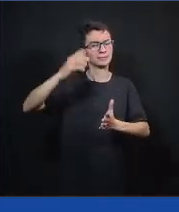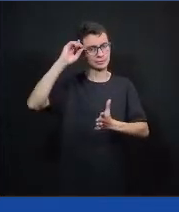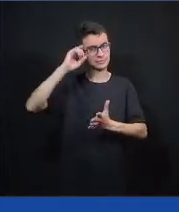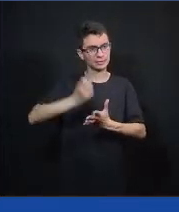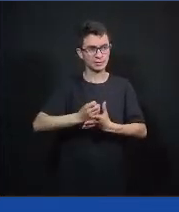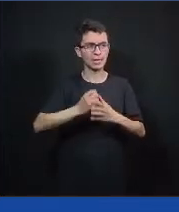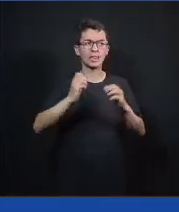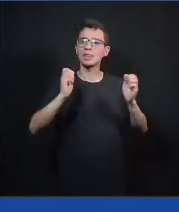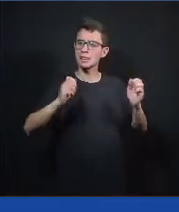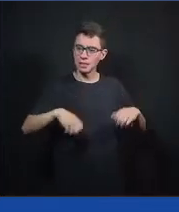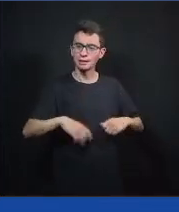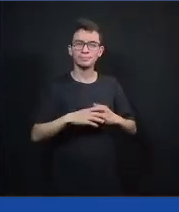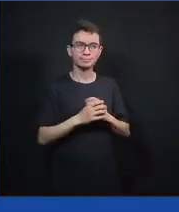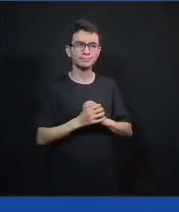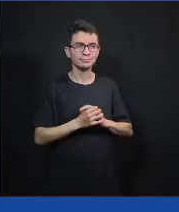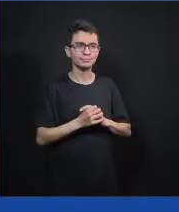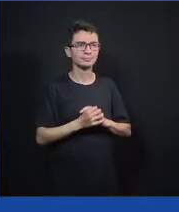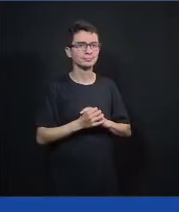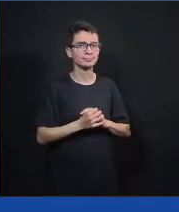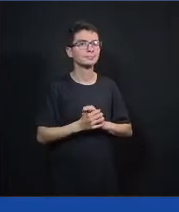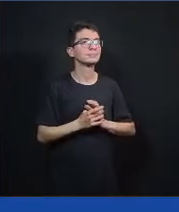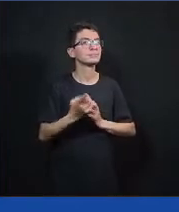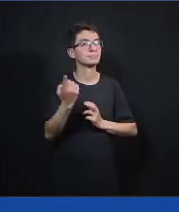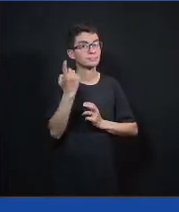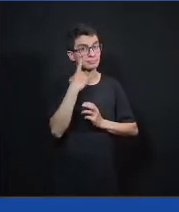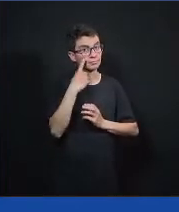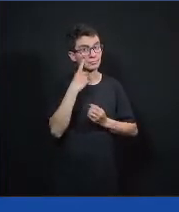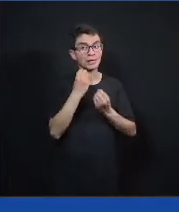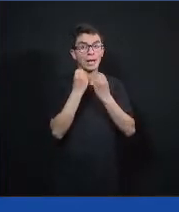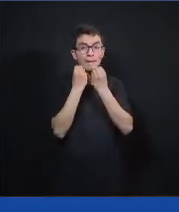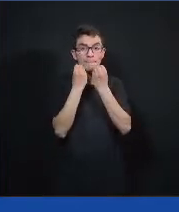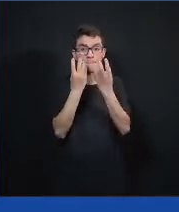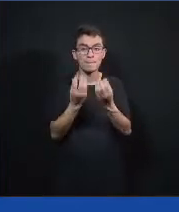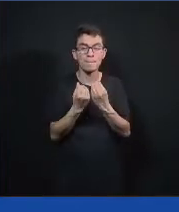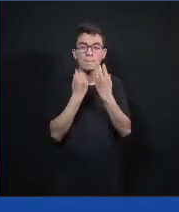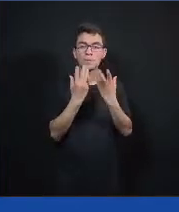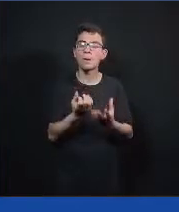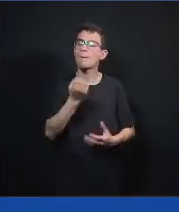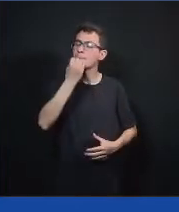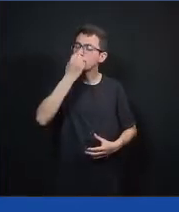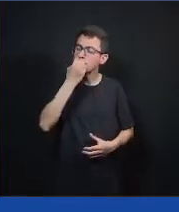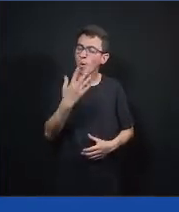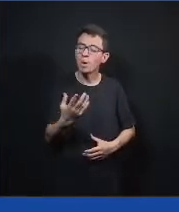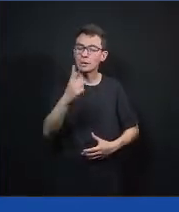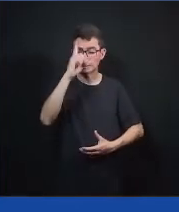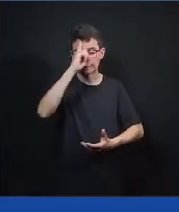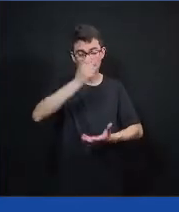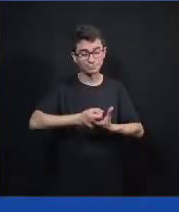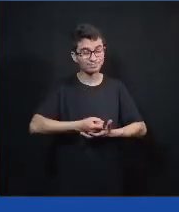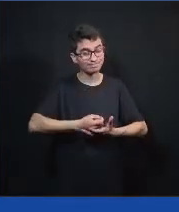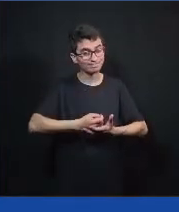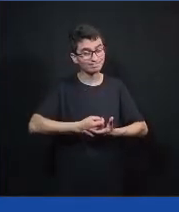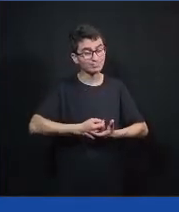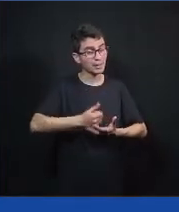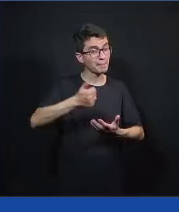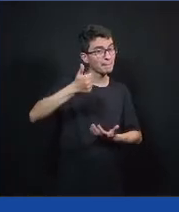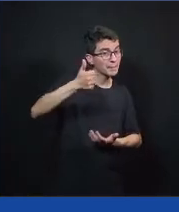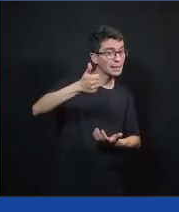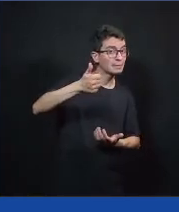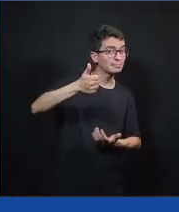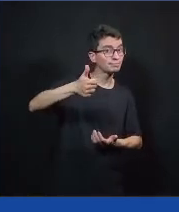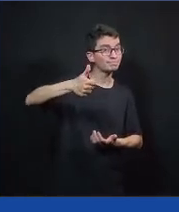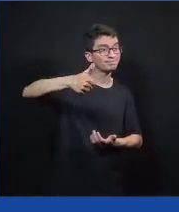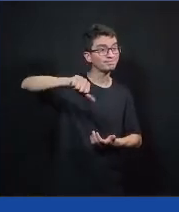que haver boa informação vai tornar uma decisão boa. Uma decisão ruim pode até ser tomada depois do